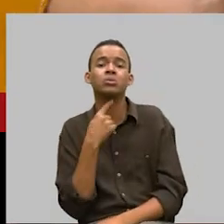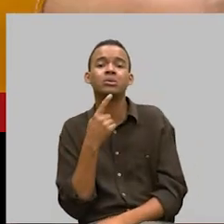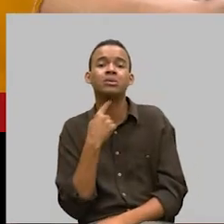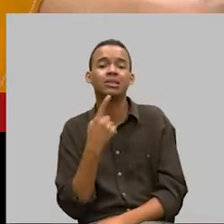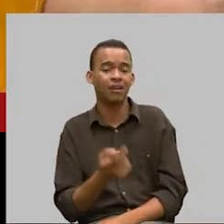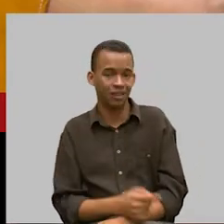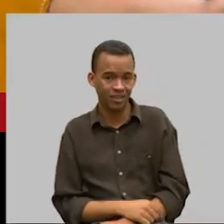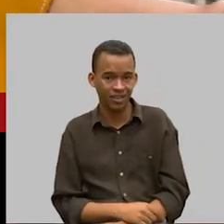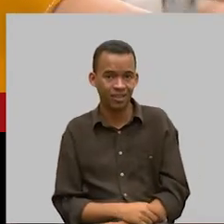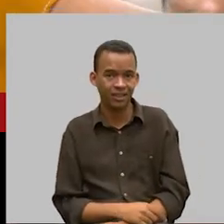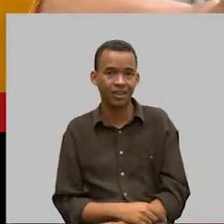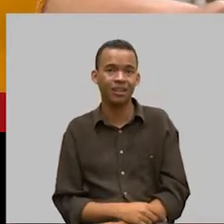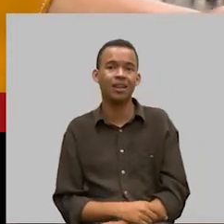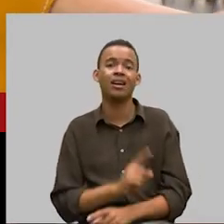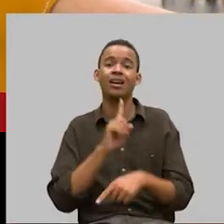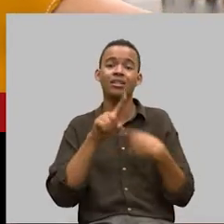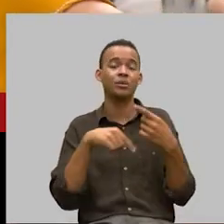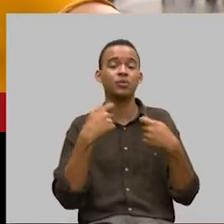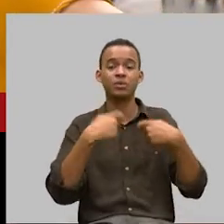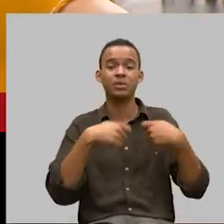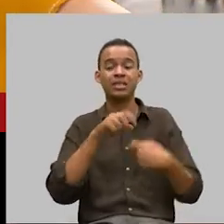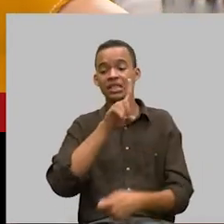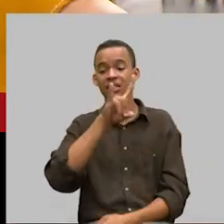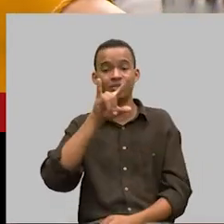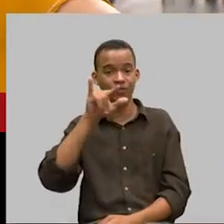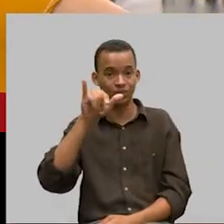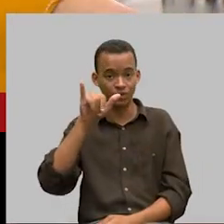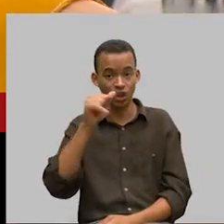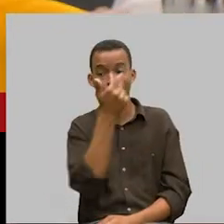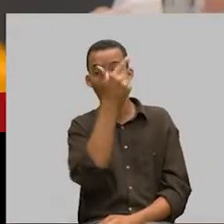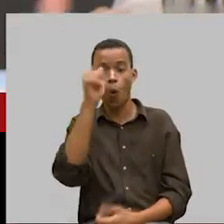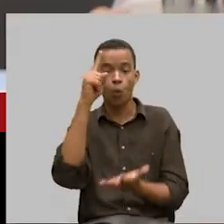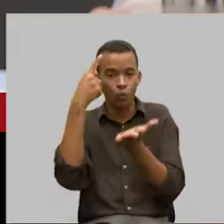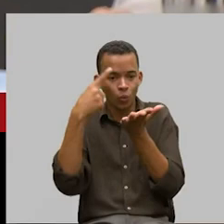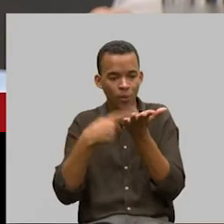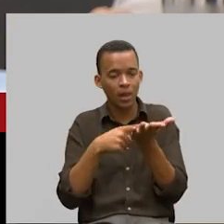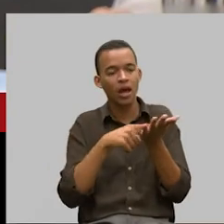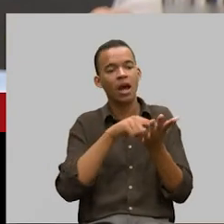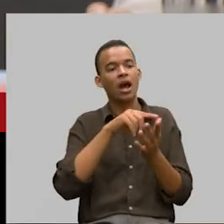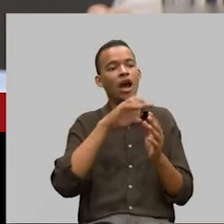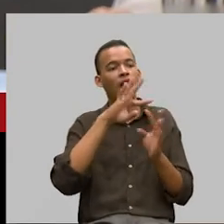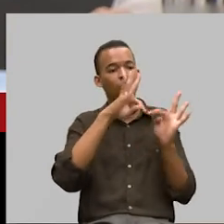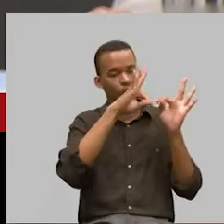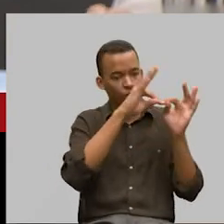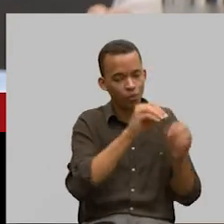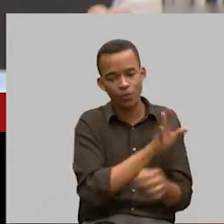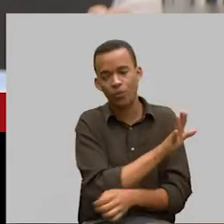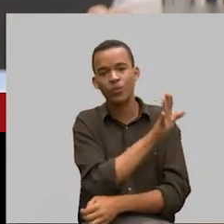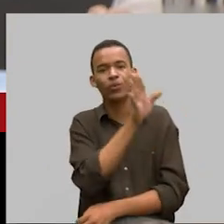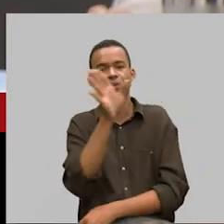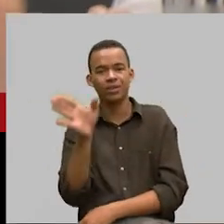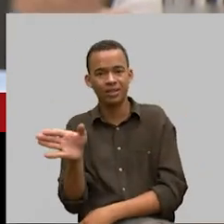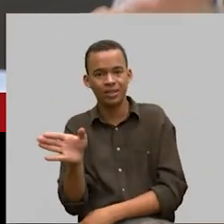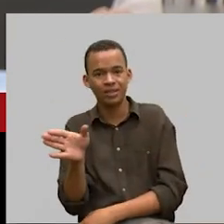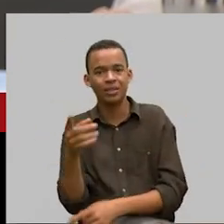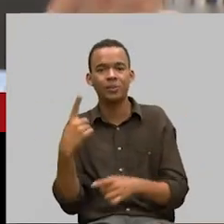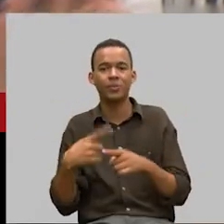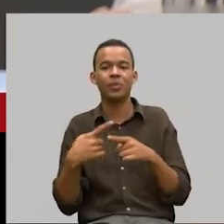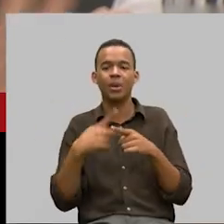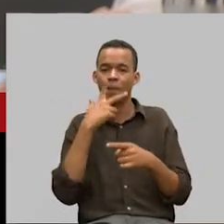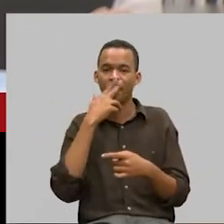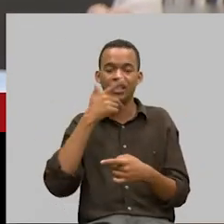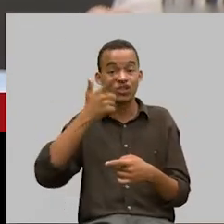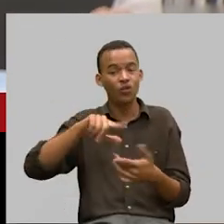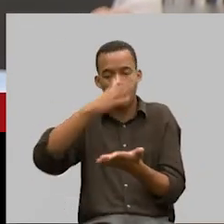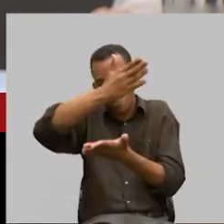só compensando aquele CEST horário só com eles então isso também é uma crueldade que educação é essa a gente segrega de novo Tem uma educação pro campo e uma educação